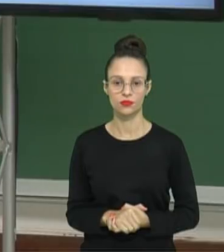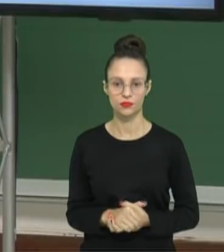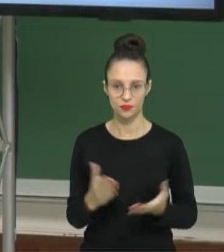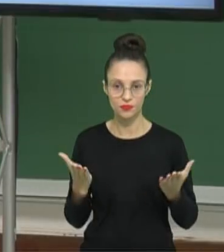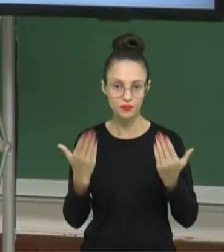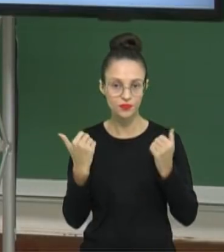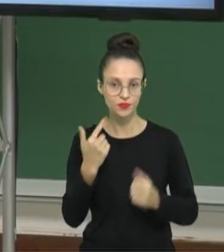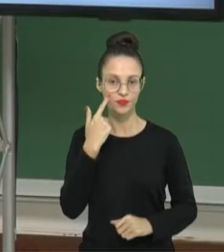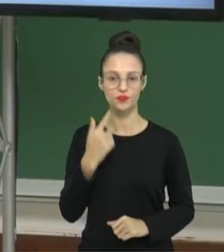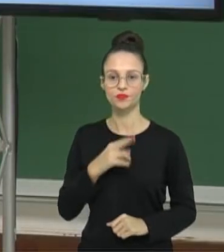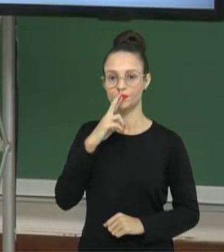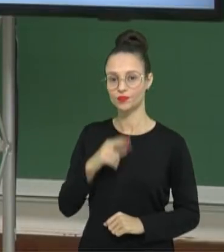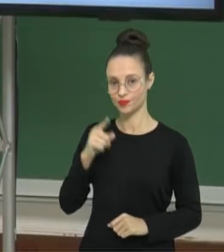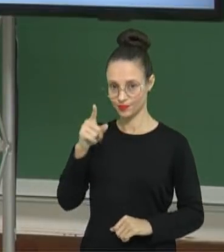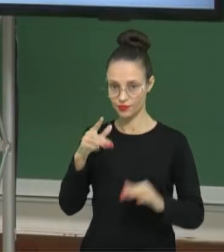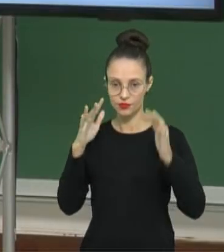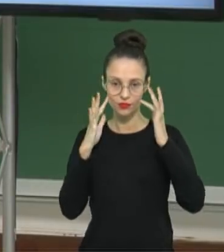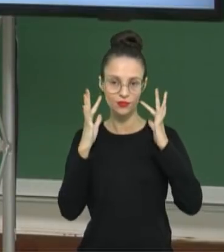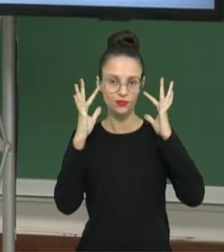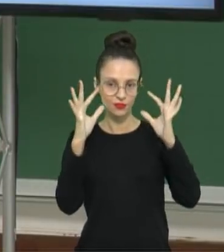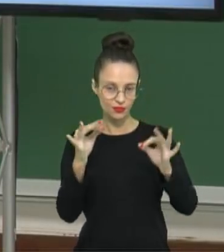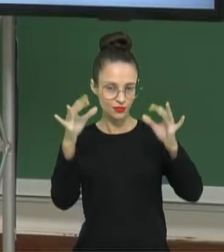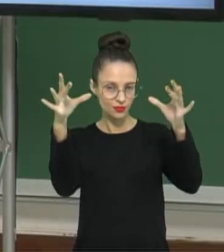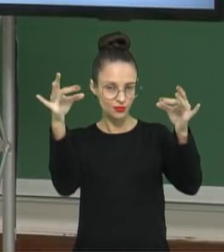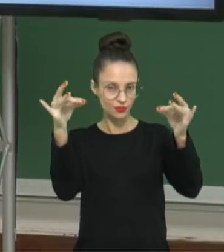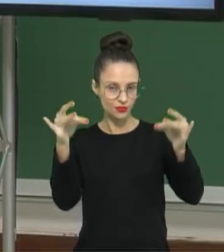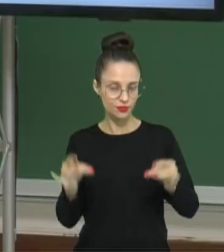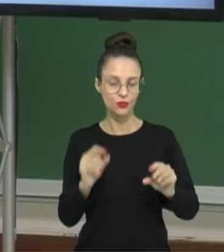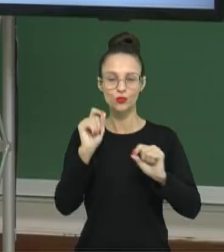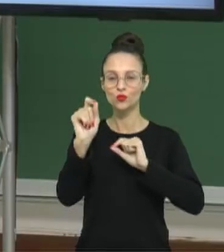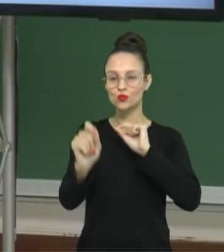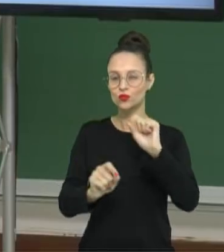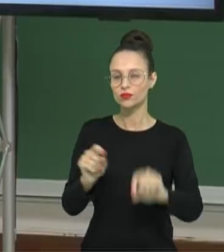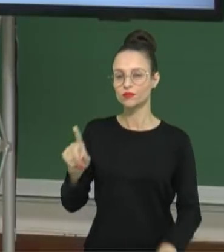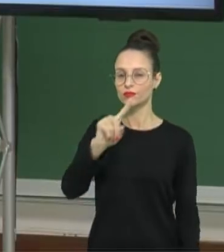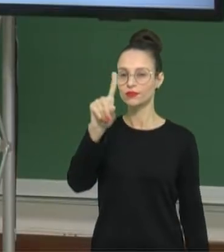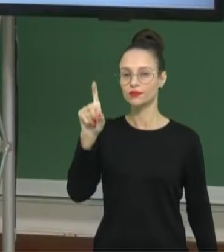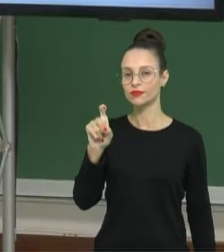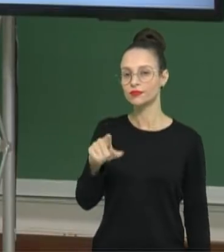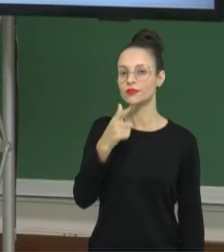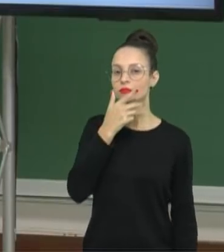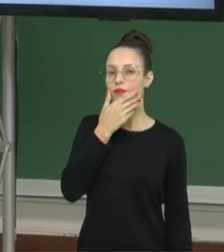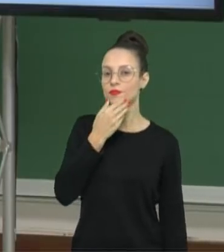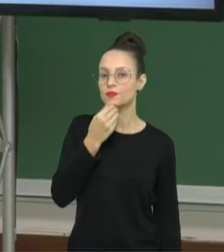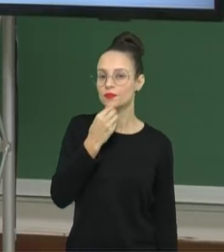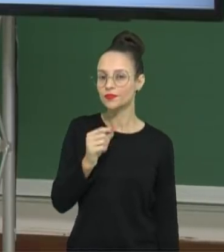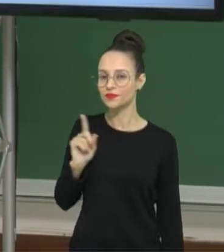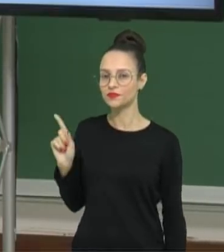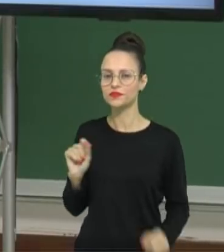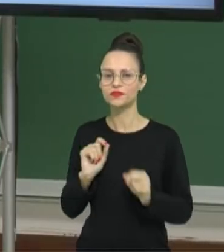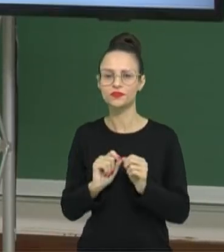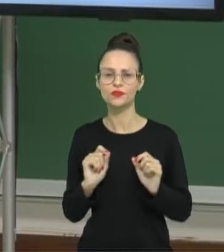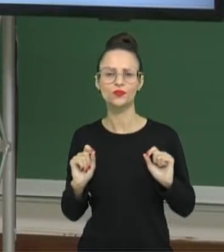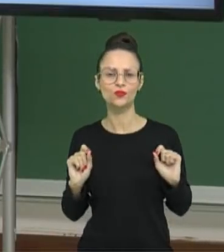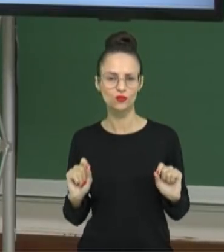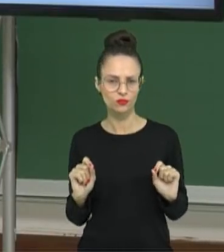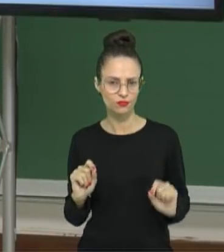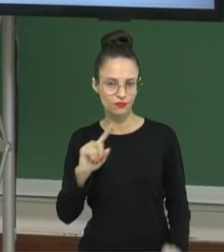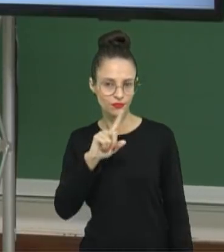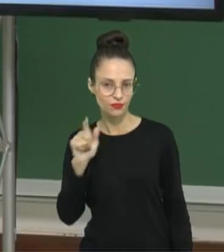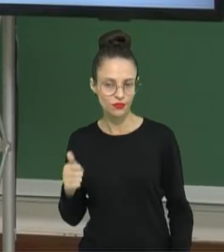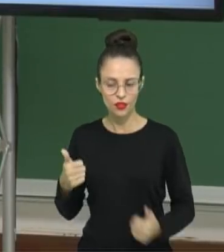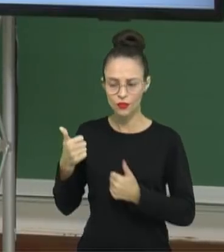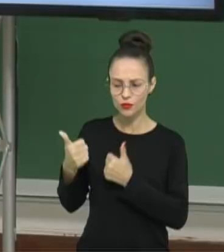Vamos conferir? Você prestou atenção nos detalhes? O que será que esse menininho está fazendo? Será que ele está